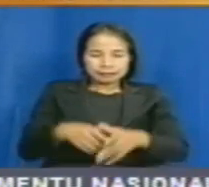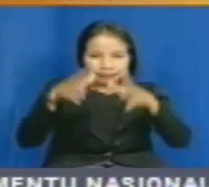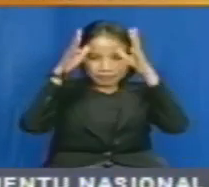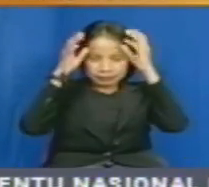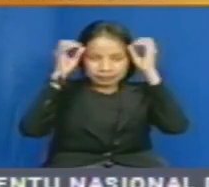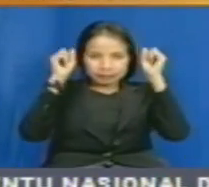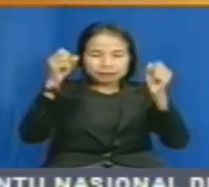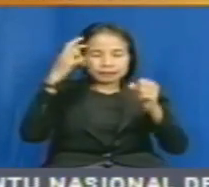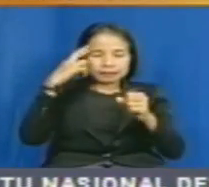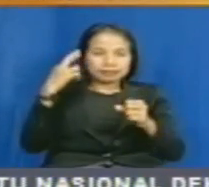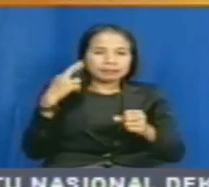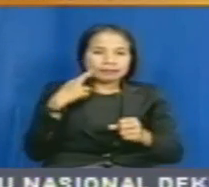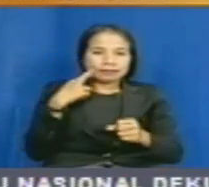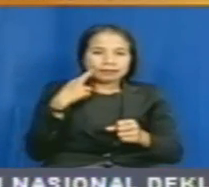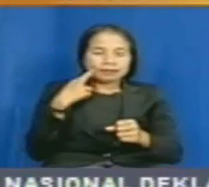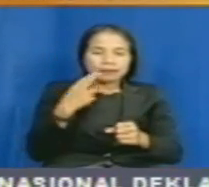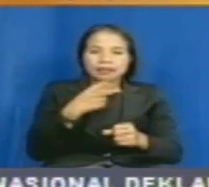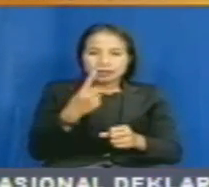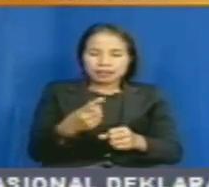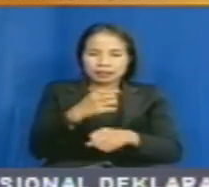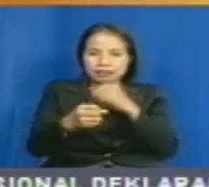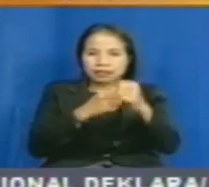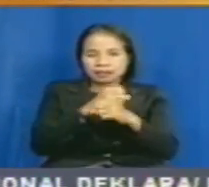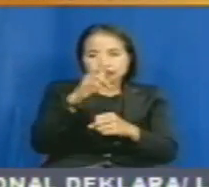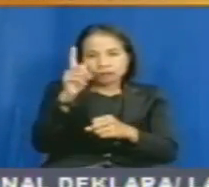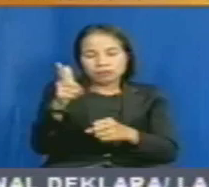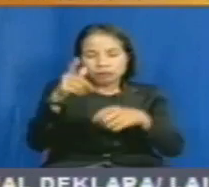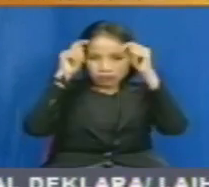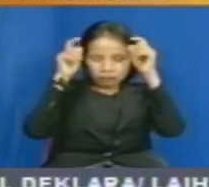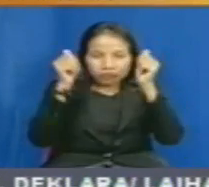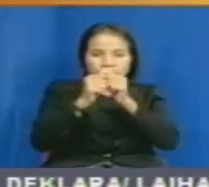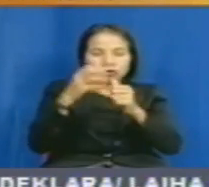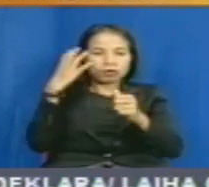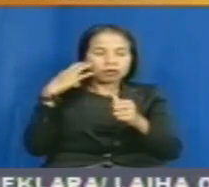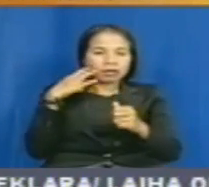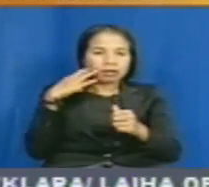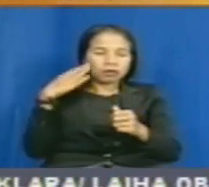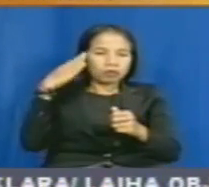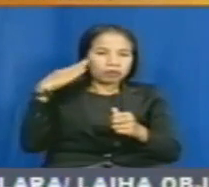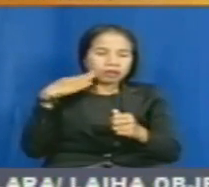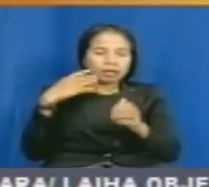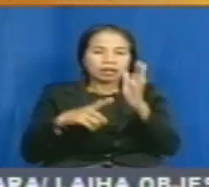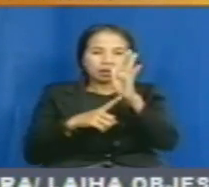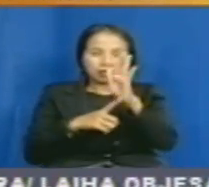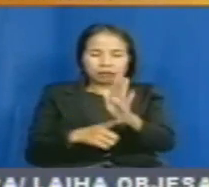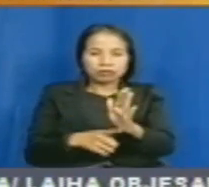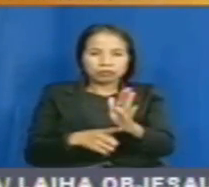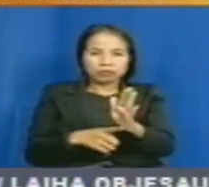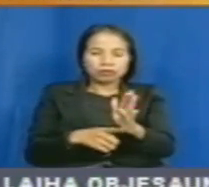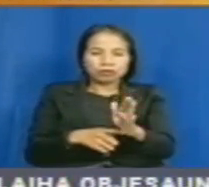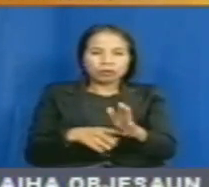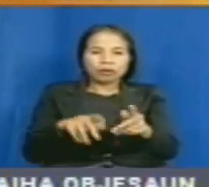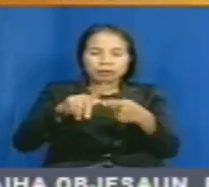Presidente Republika Suzera Muzorta konfirma durante tinan ruanulu Timor-Leste ho Korea do Sul hatudu relasan diplomatiku i harmonia ho di